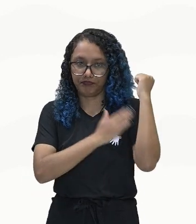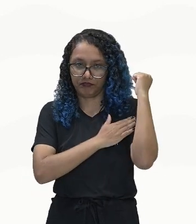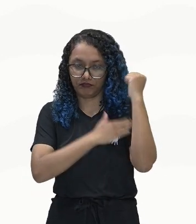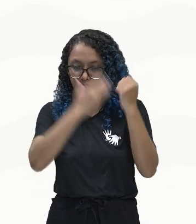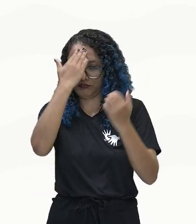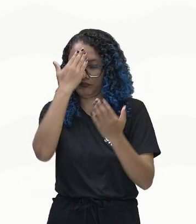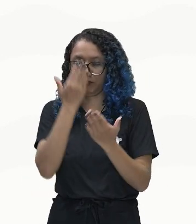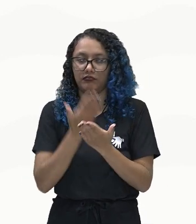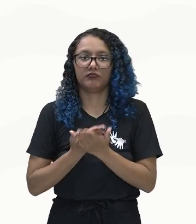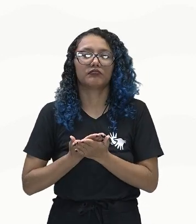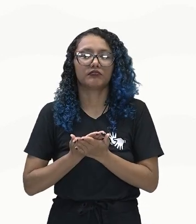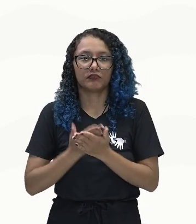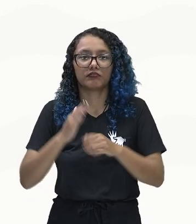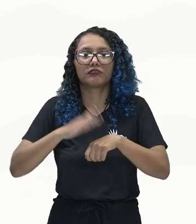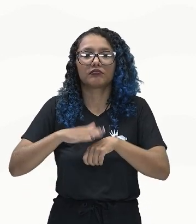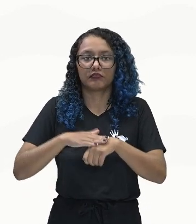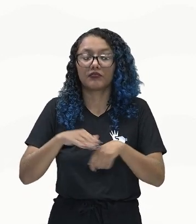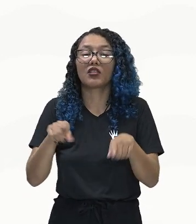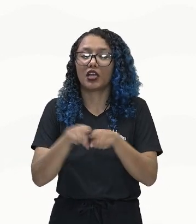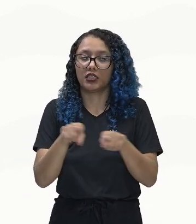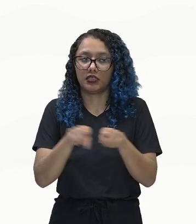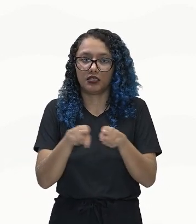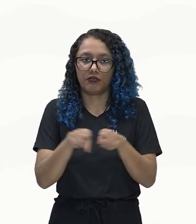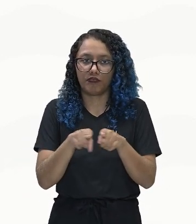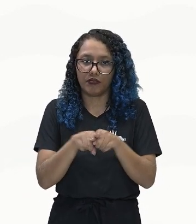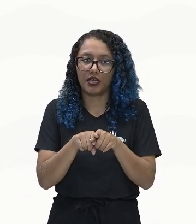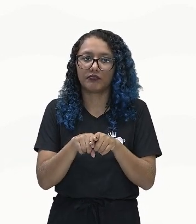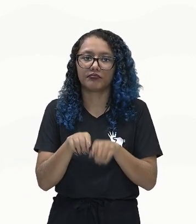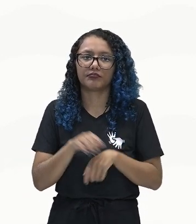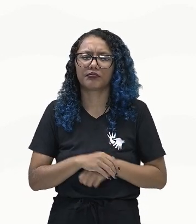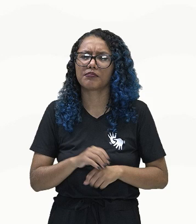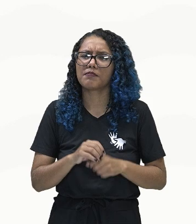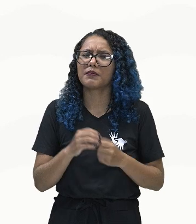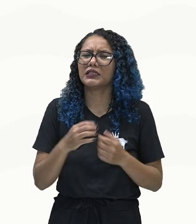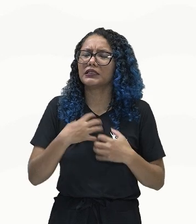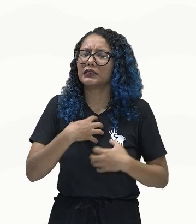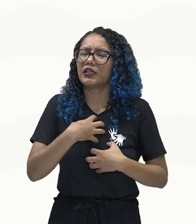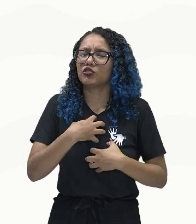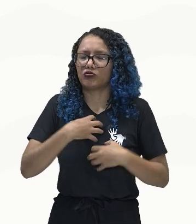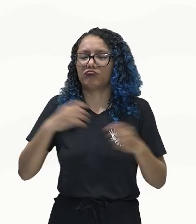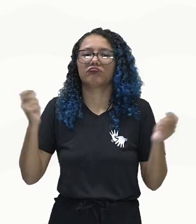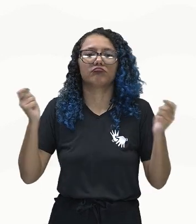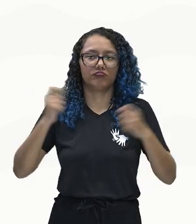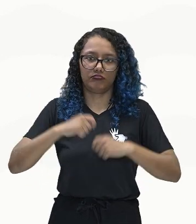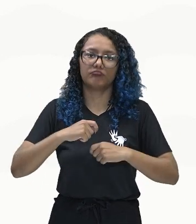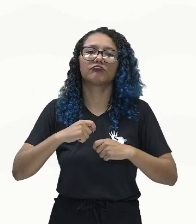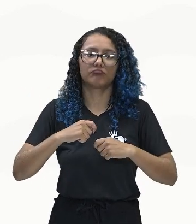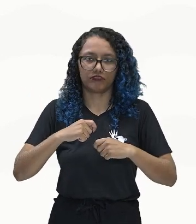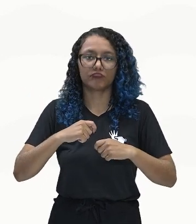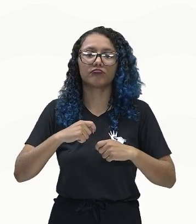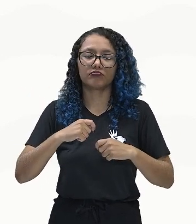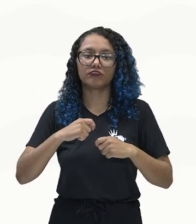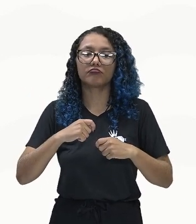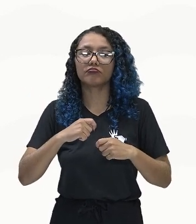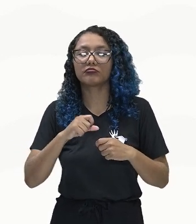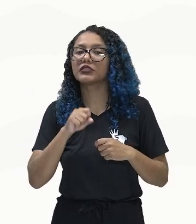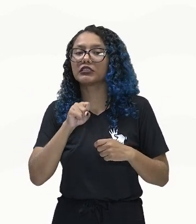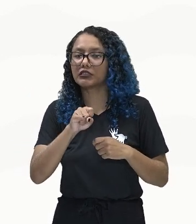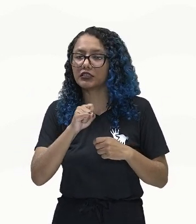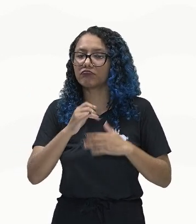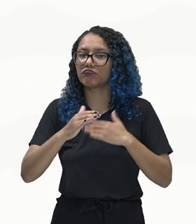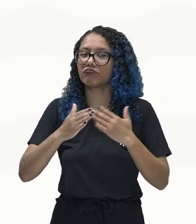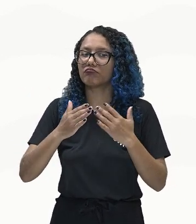jovens adquirem autoconfiança, sentem-se capazes. Então, quando se desenvolve